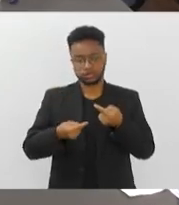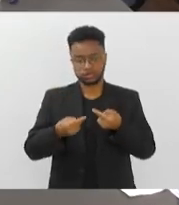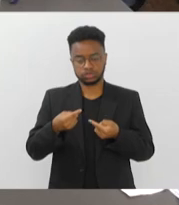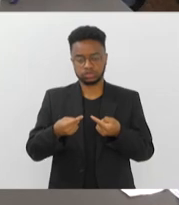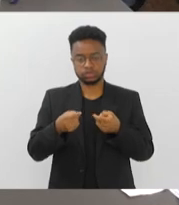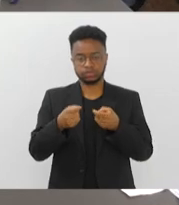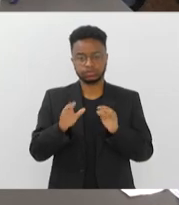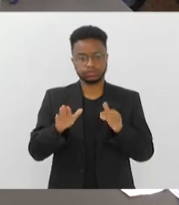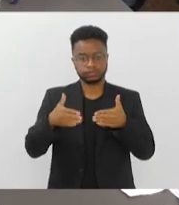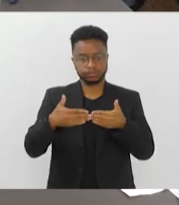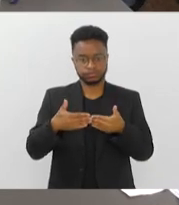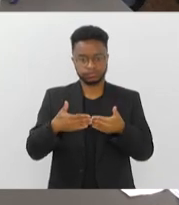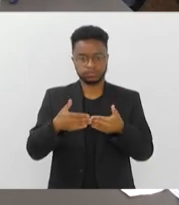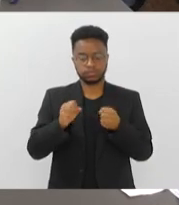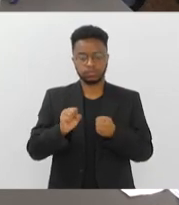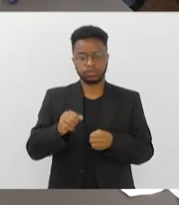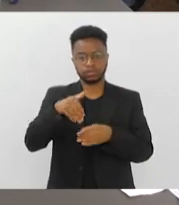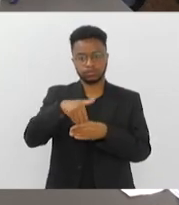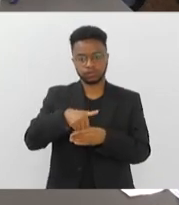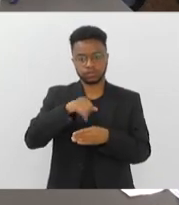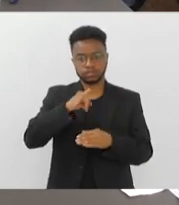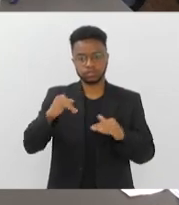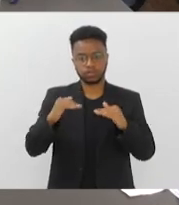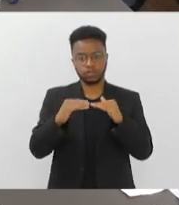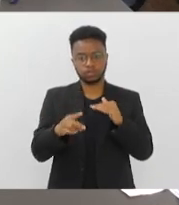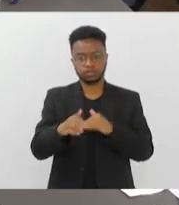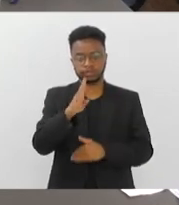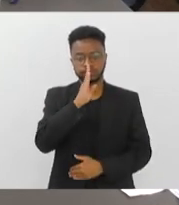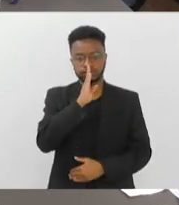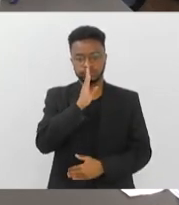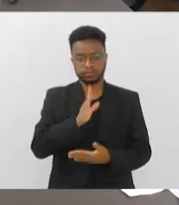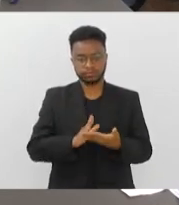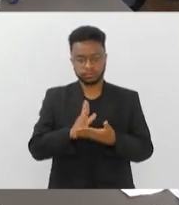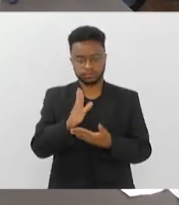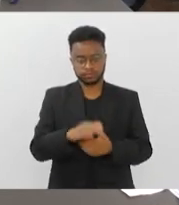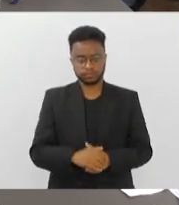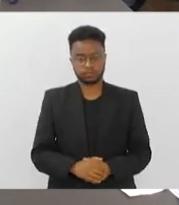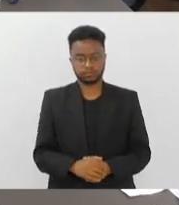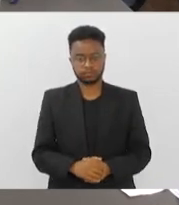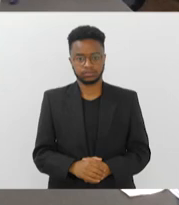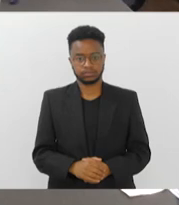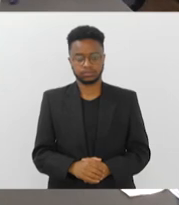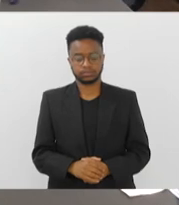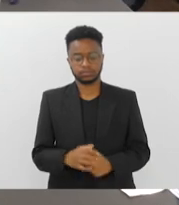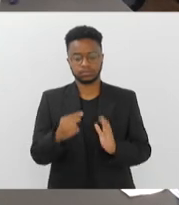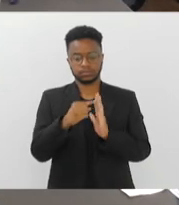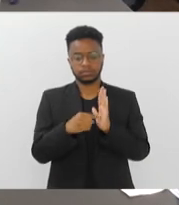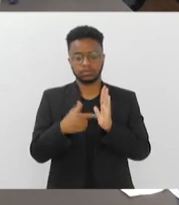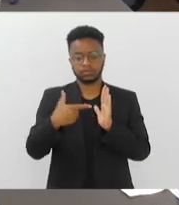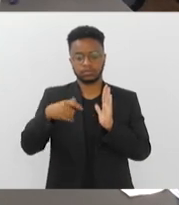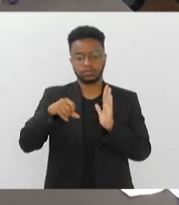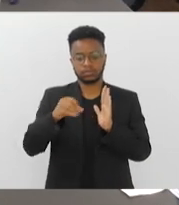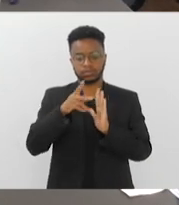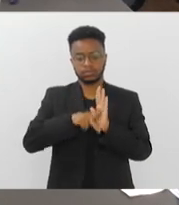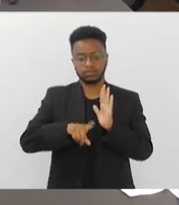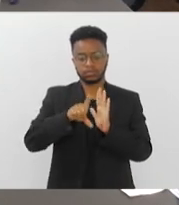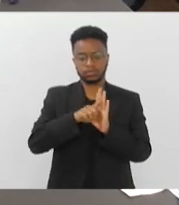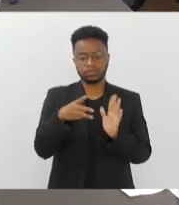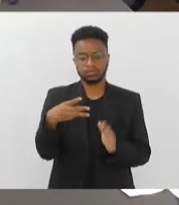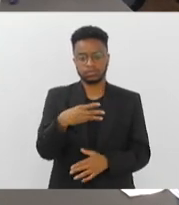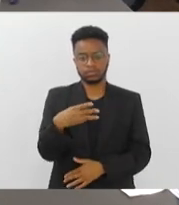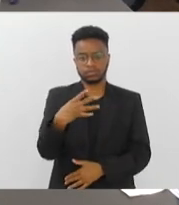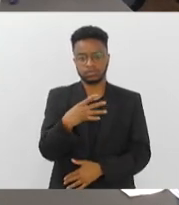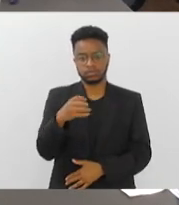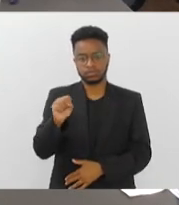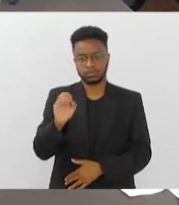Encerrada a discussão, em votação, os senhores que aprovam, permaneçam como estão, aprovado. 29 da pauta, projeto de lei 3348